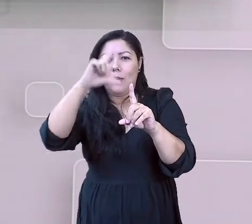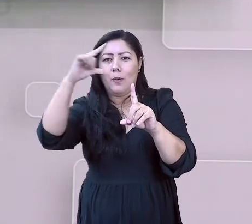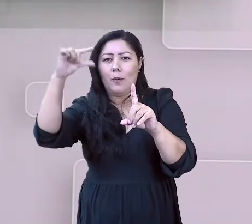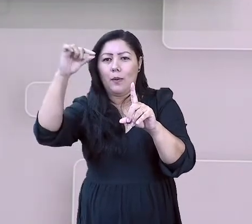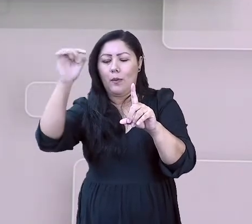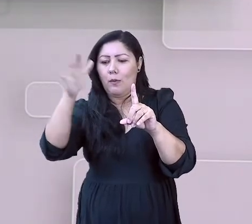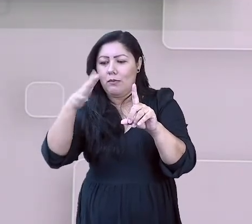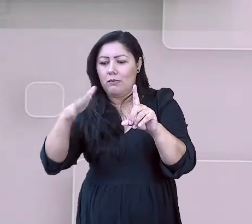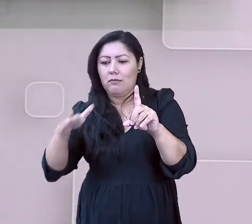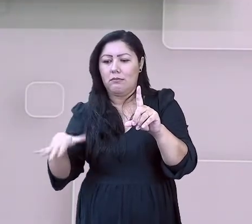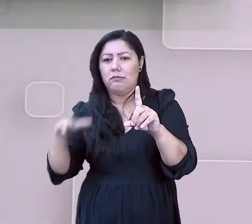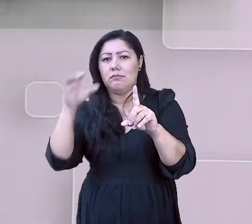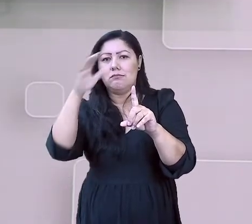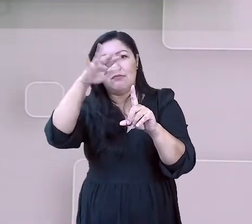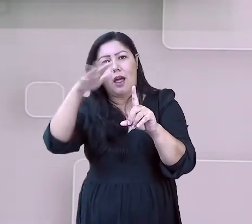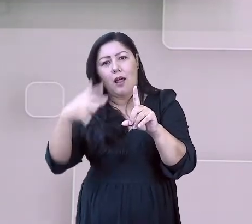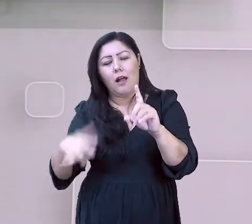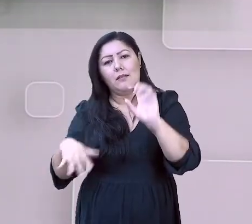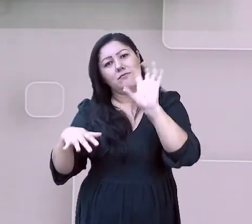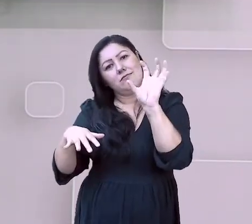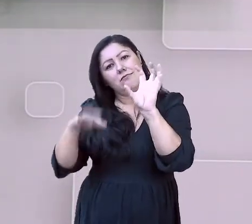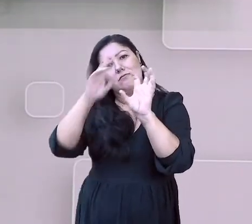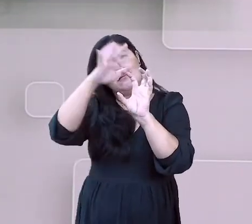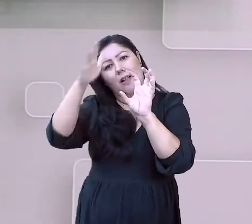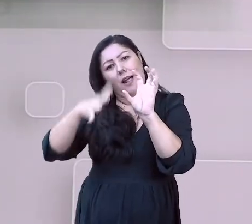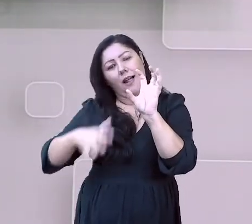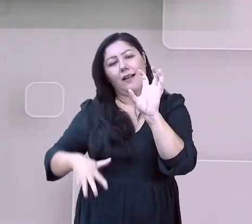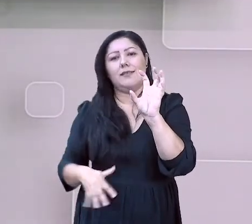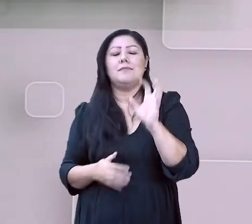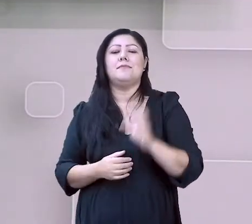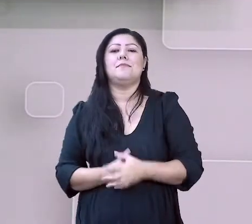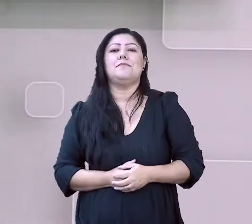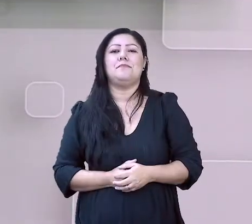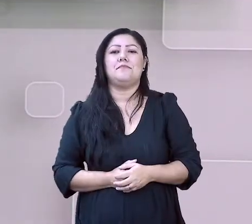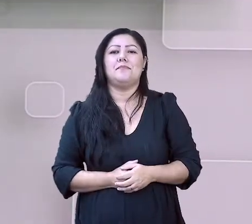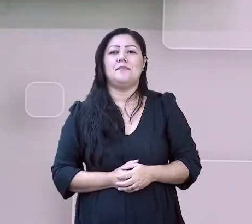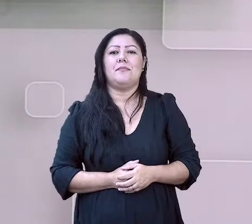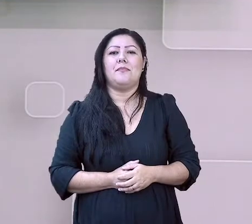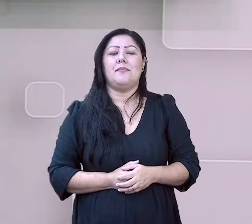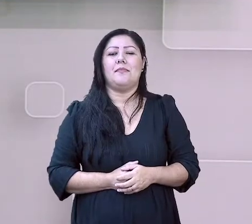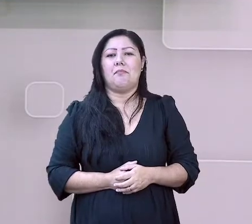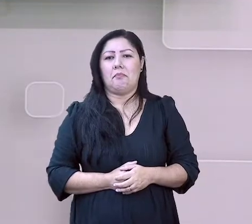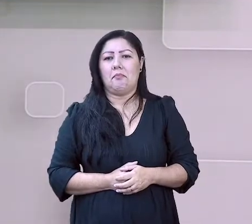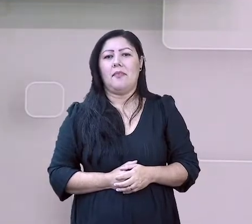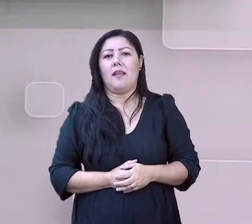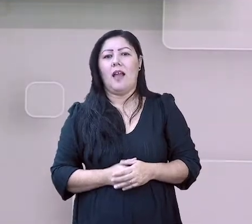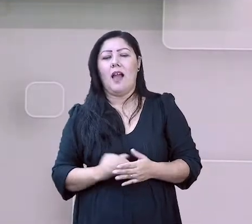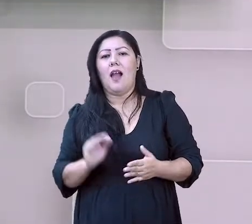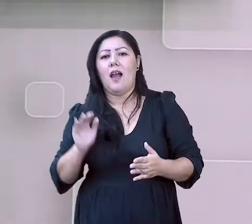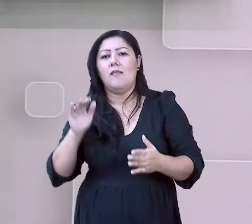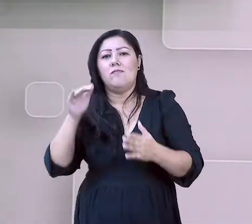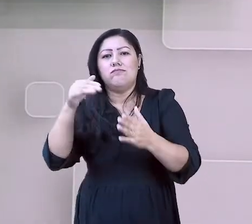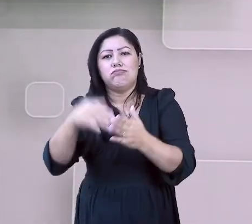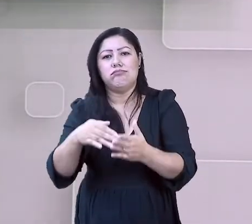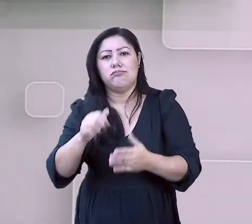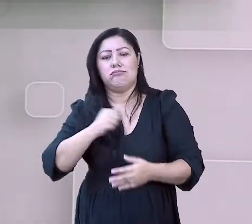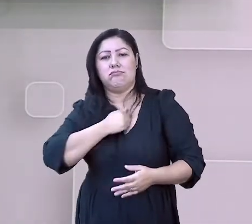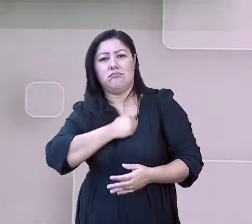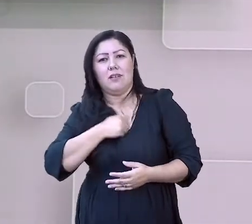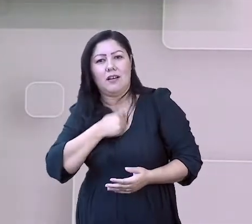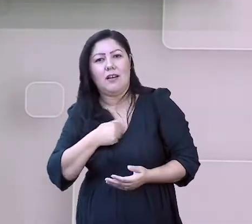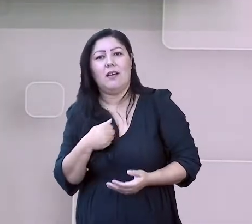pé de cajamanga, elas caem. Chega no agosto, né? Elas caem para depois aí